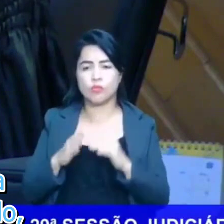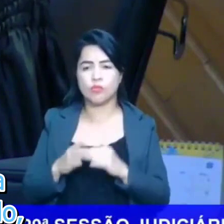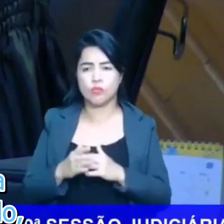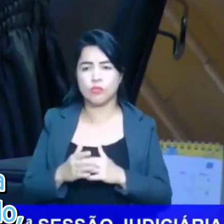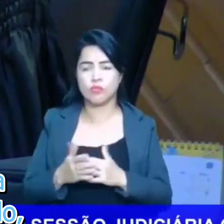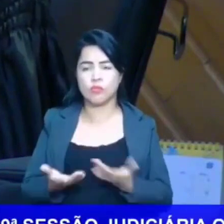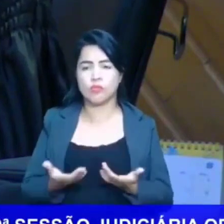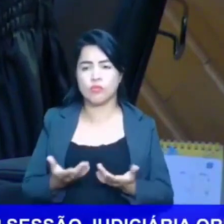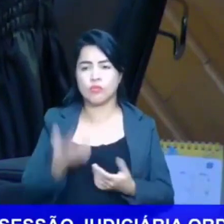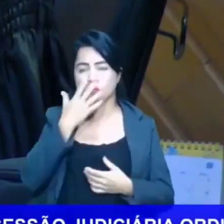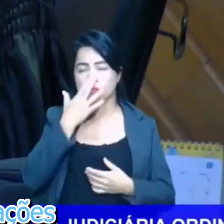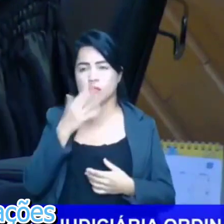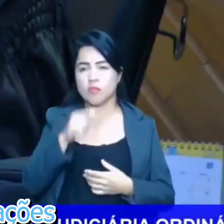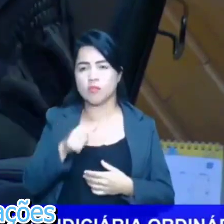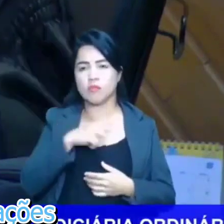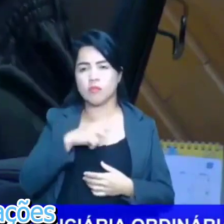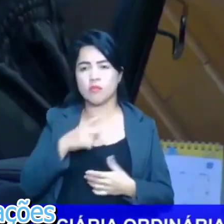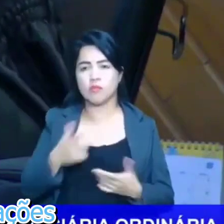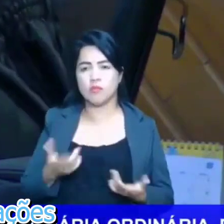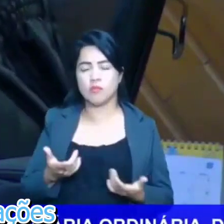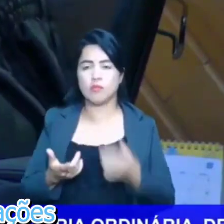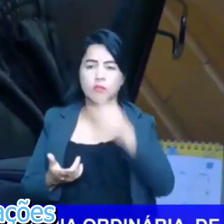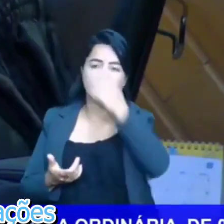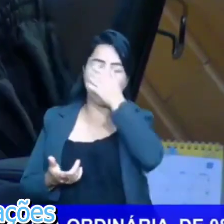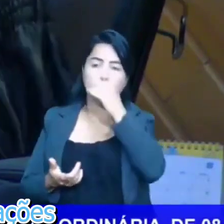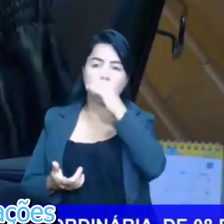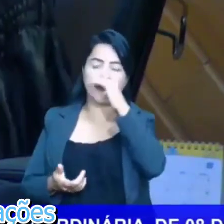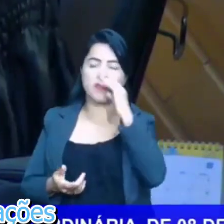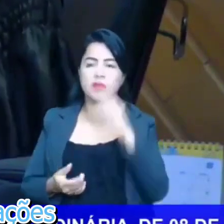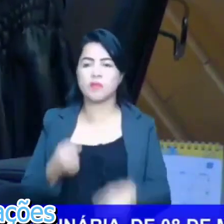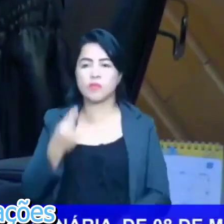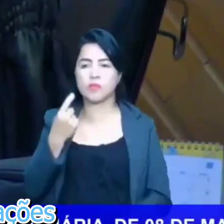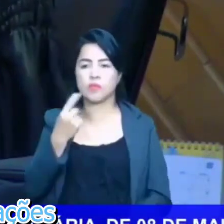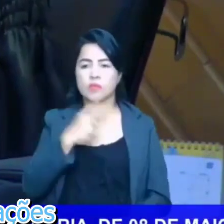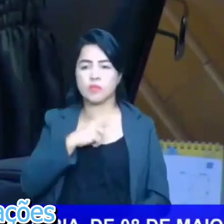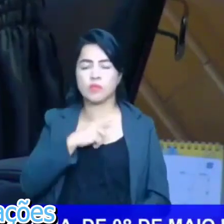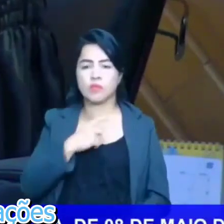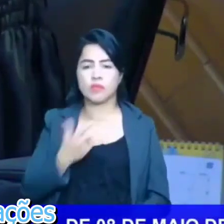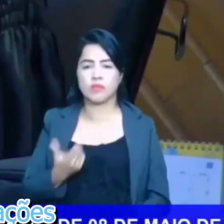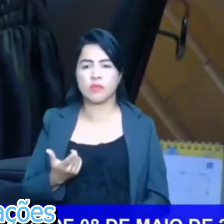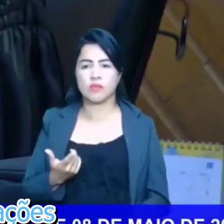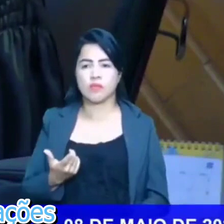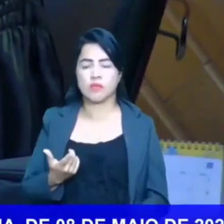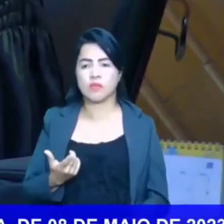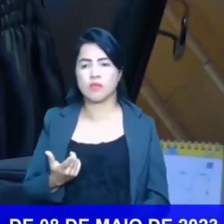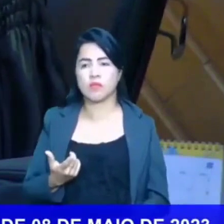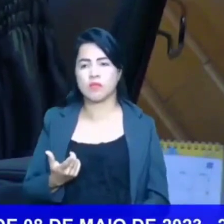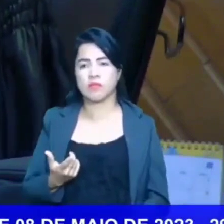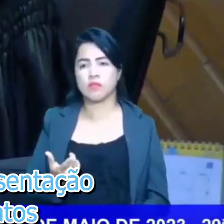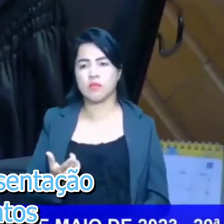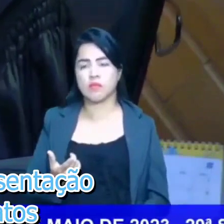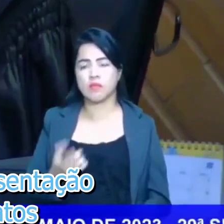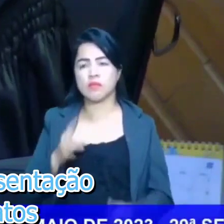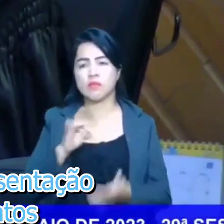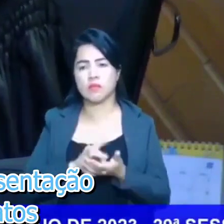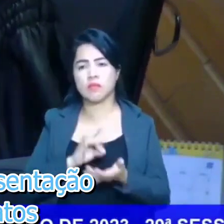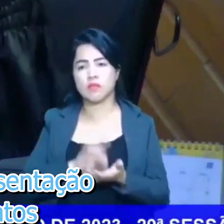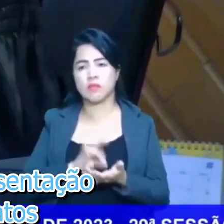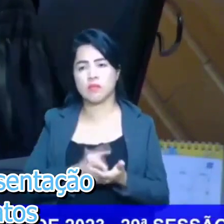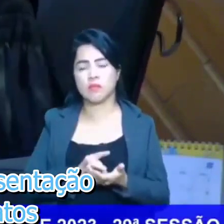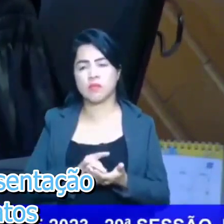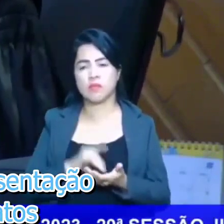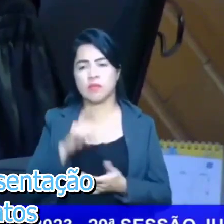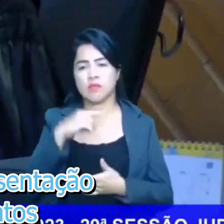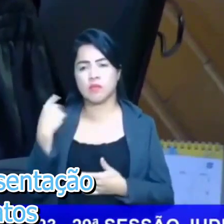contextualizado. Me parece que este caso aqui é uma daquelas situações em que realmente se justifica,